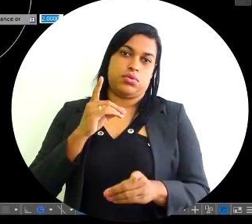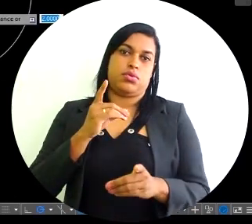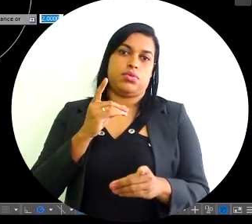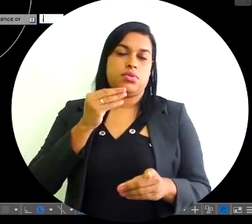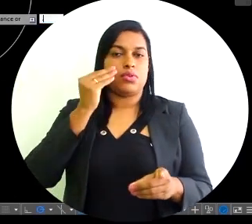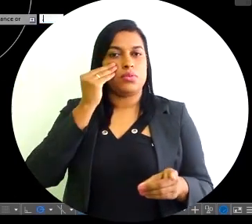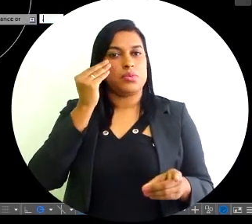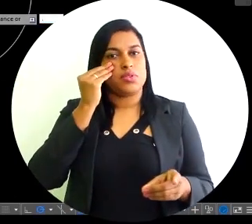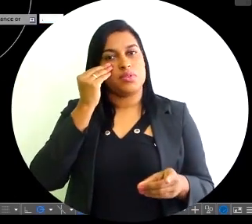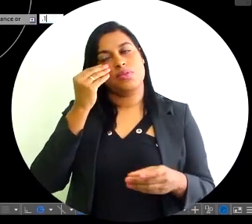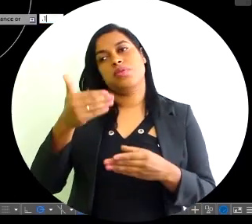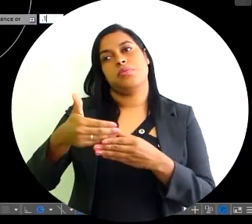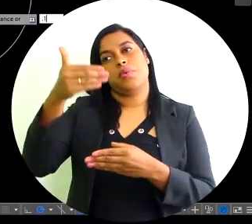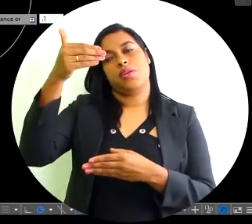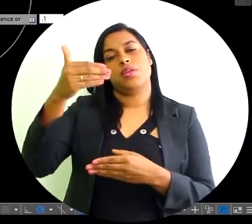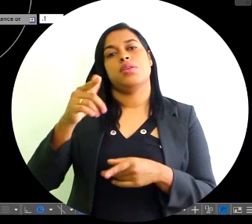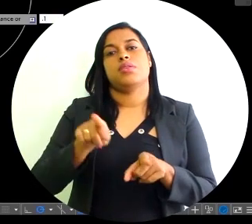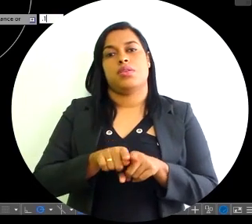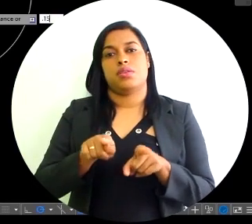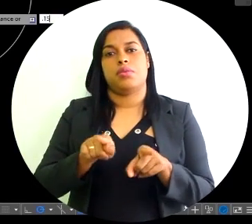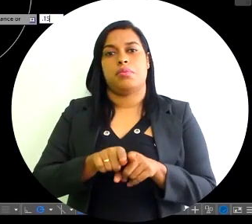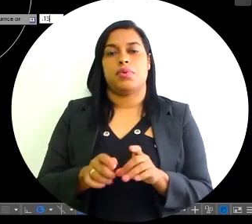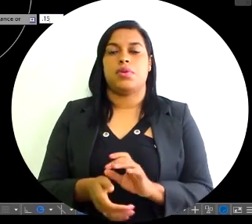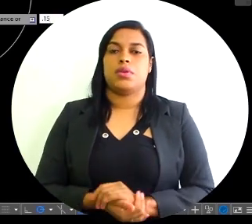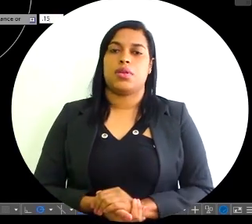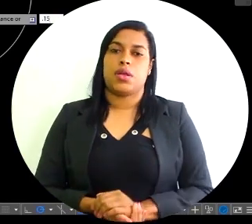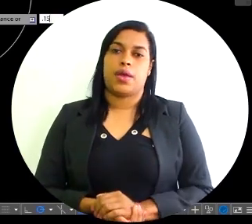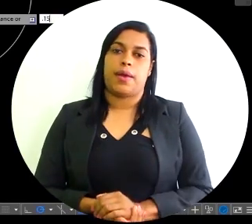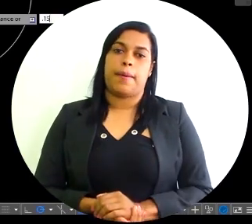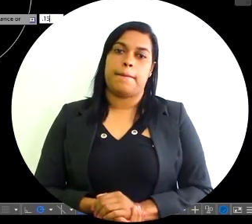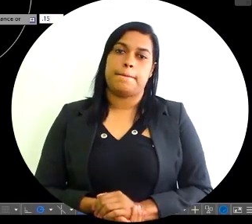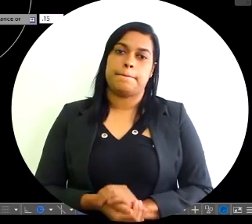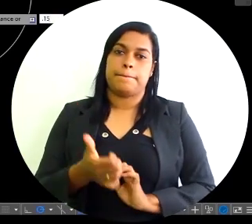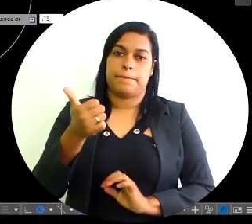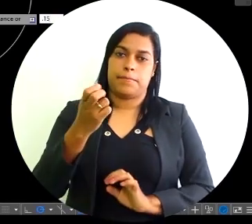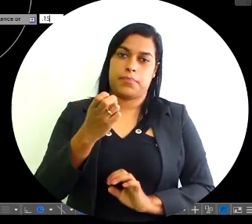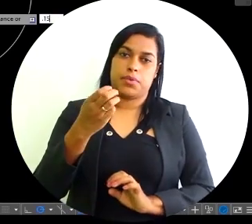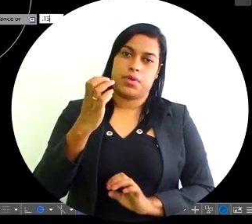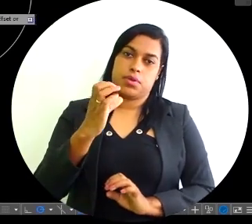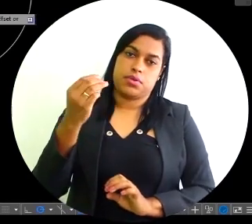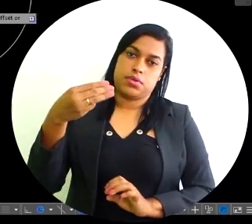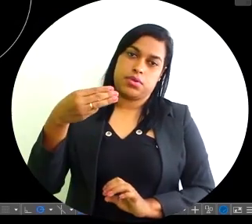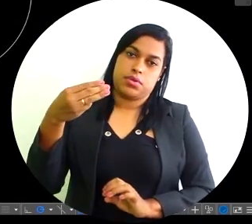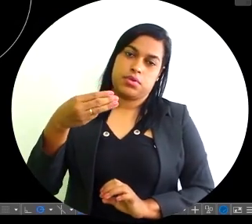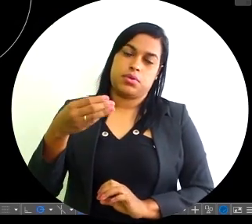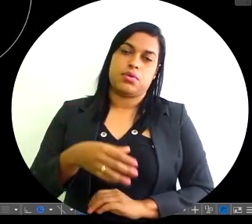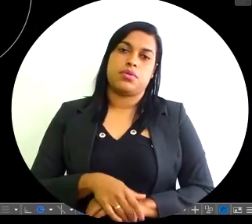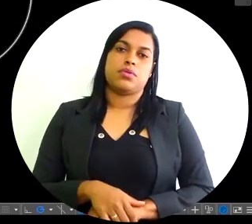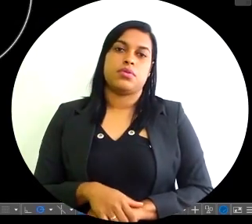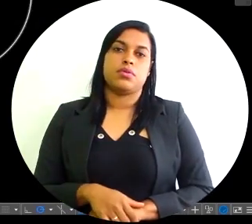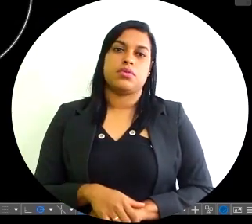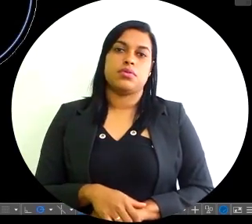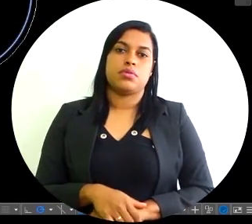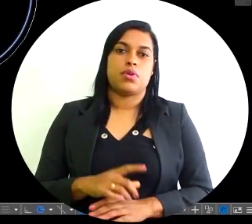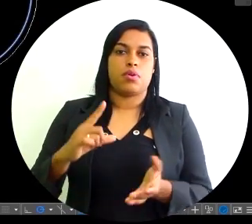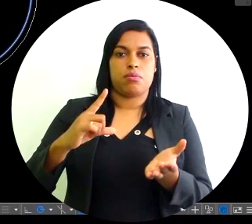distância, vou colocar como se fosse uma espessura de parede, né, de 15 centímetros